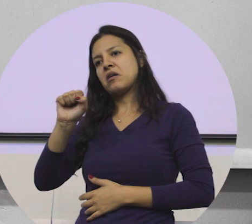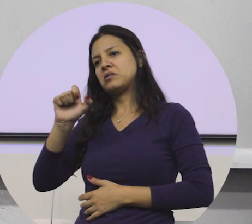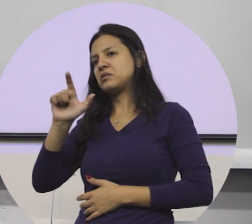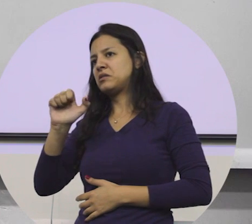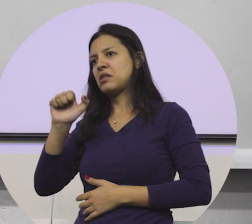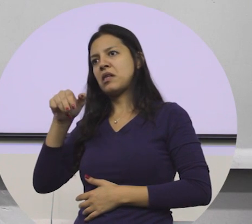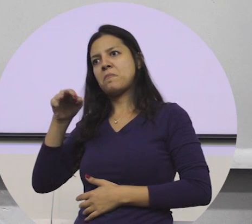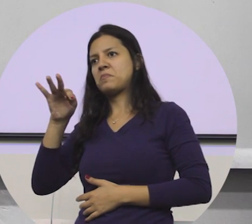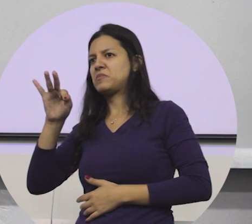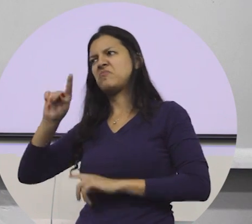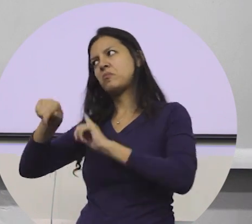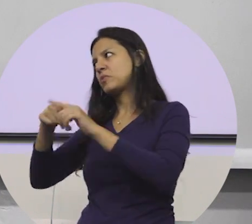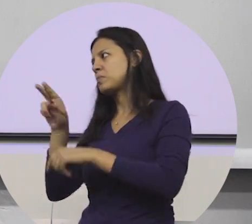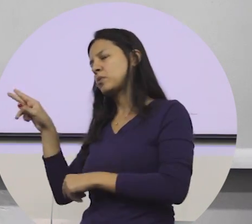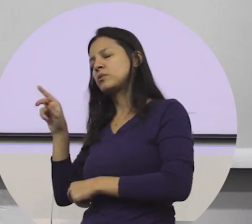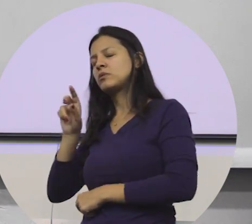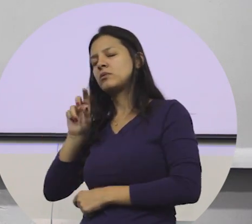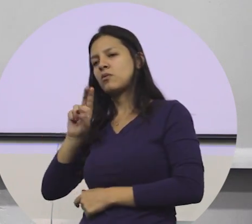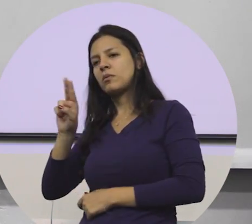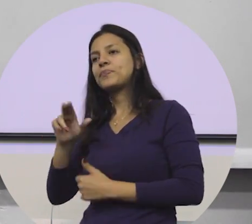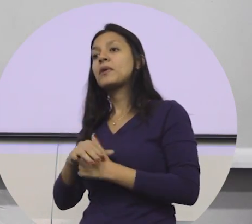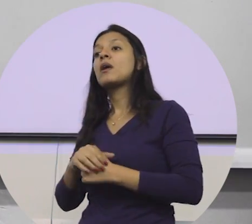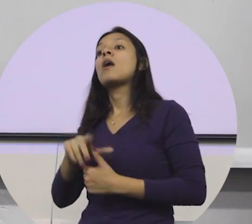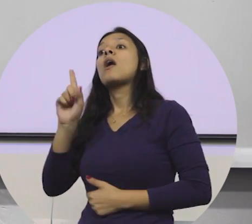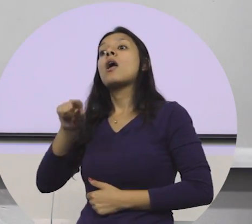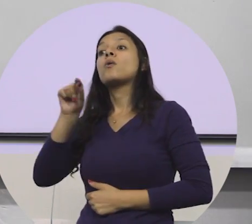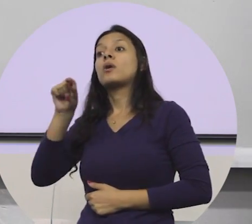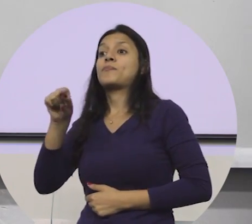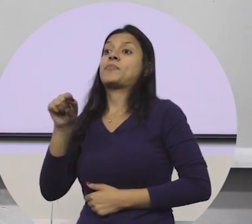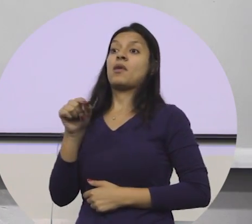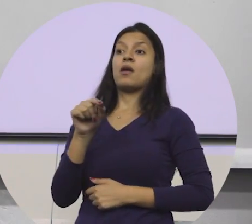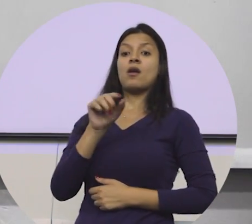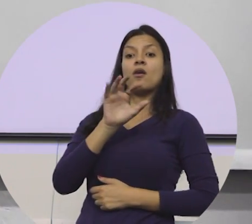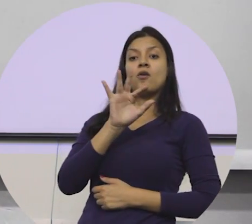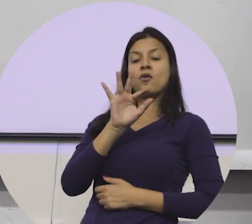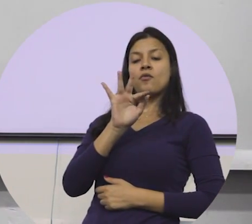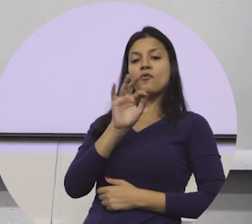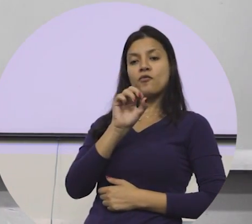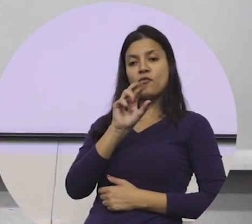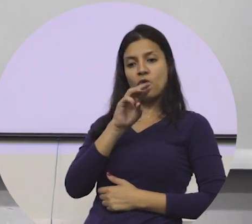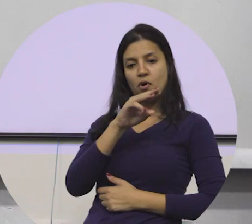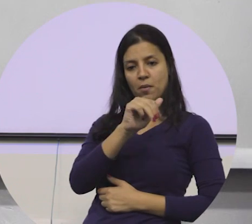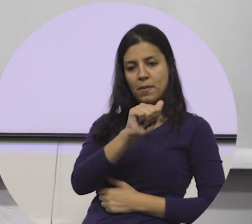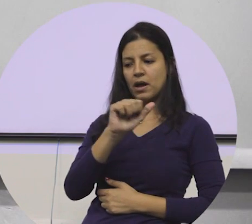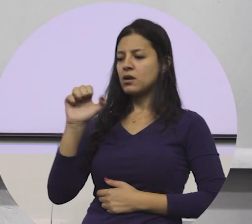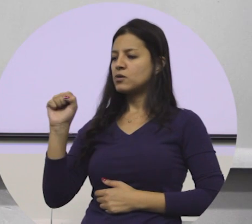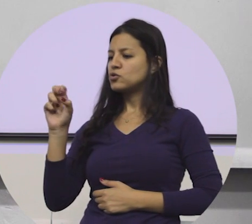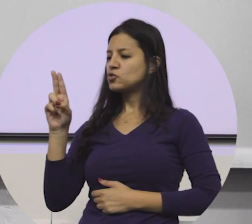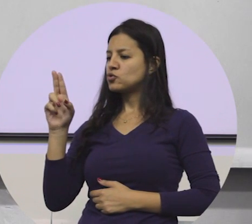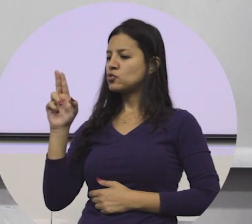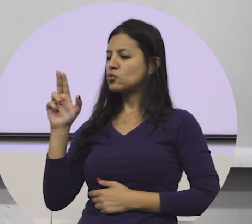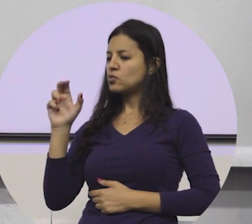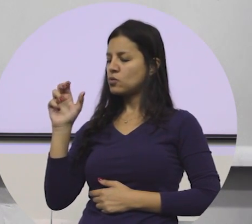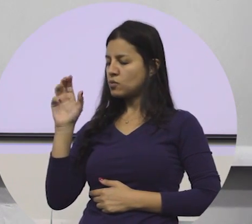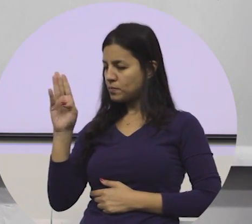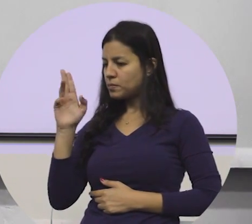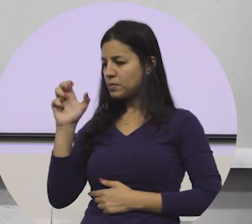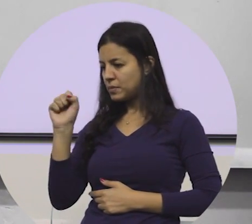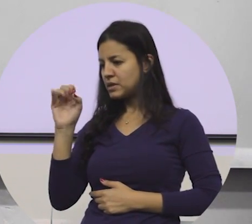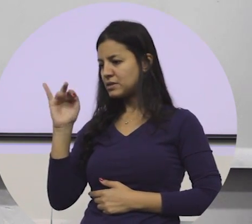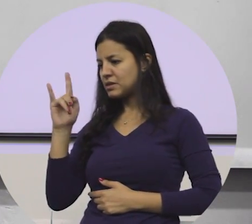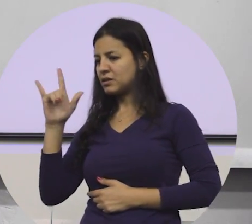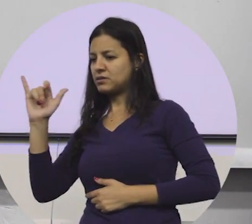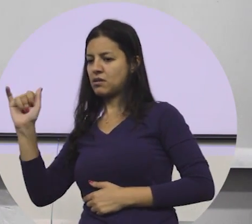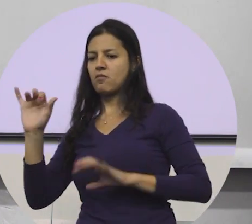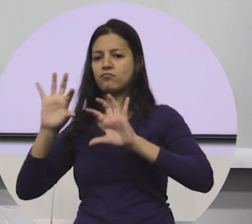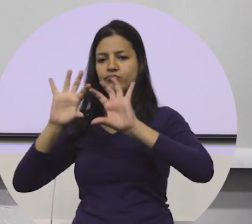a diferença entre forma e substância. Essa diferença entre forma e